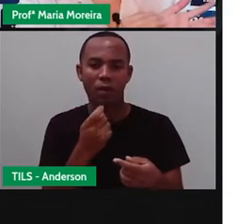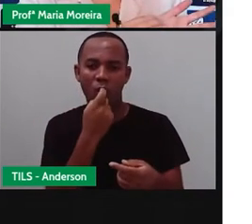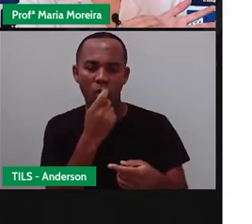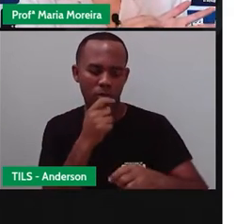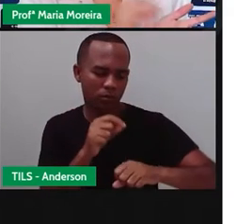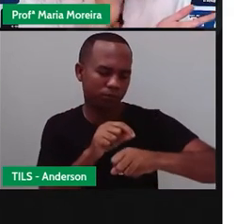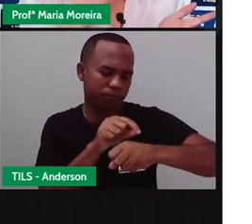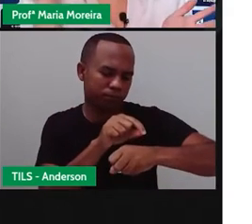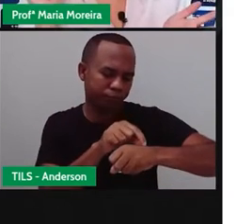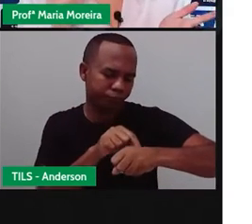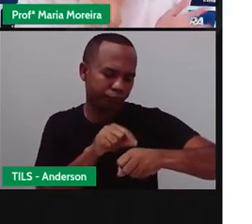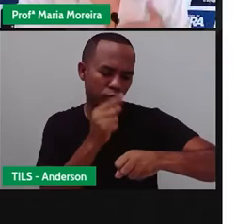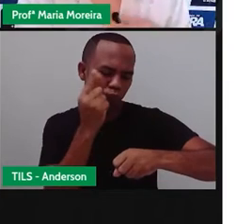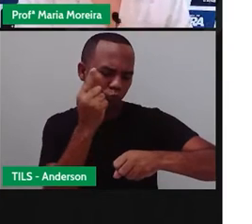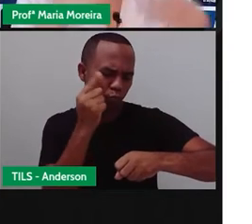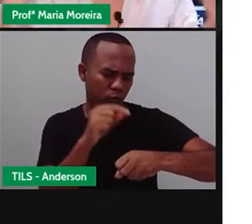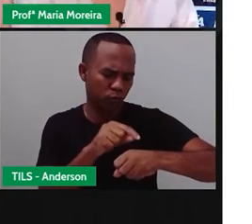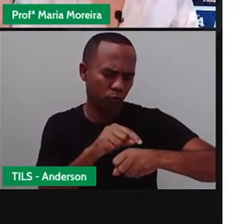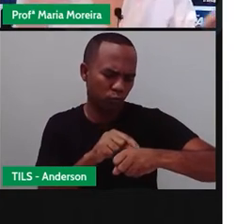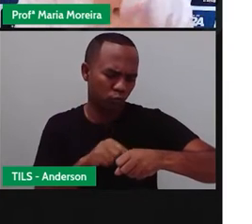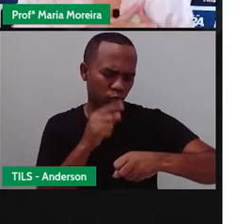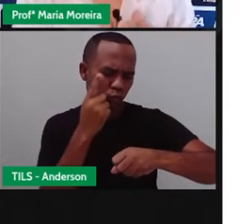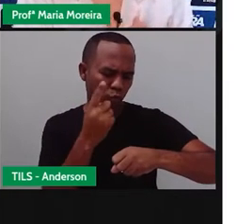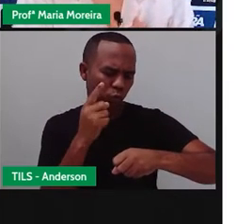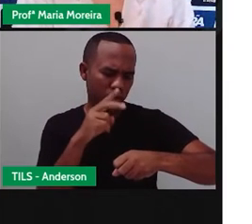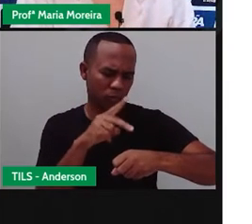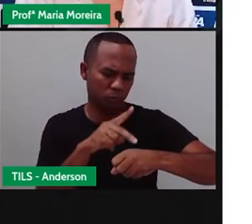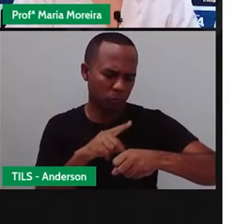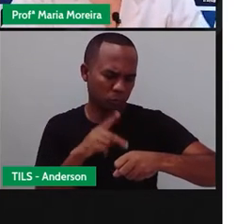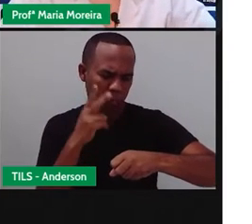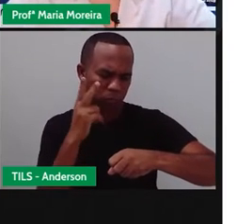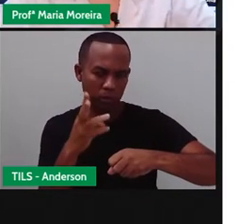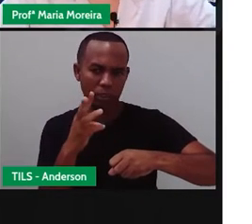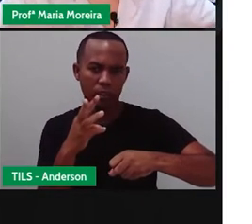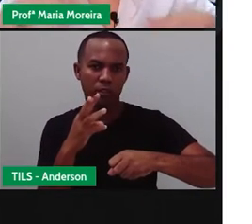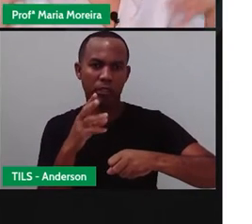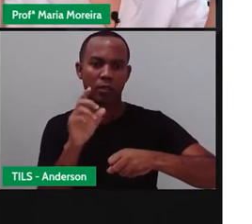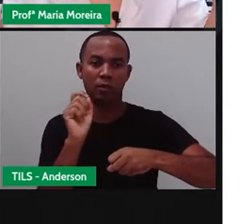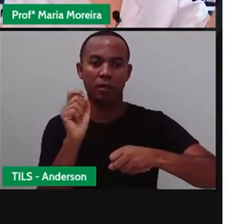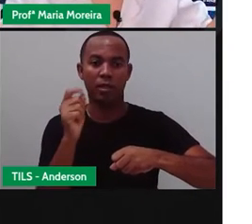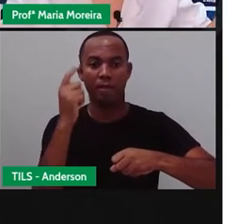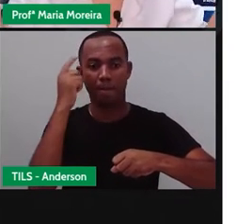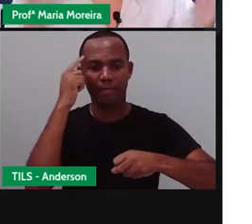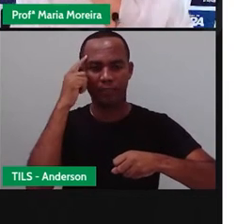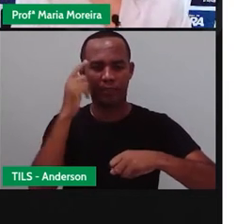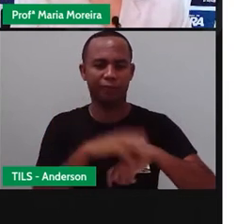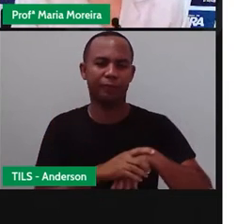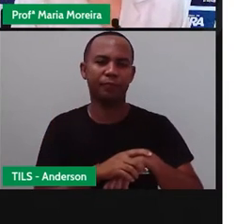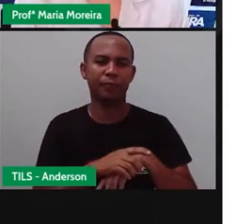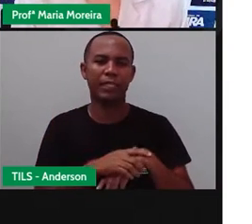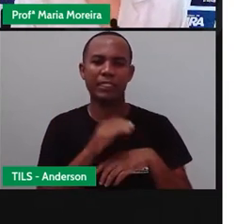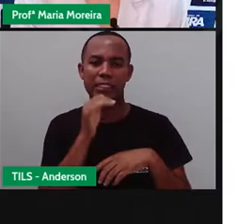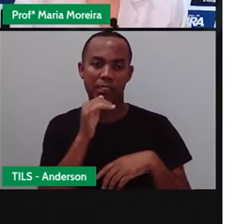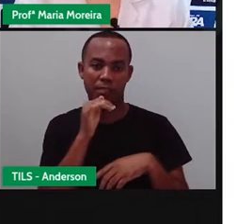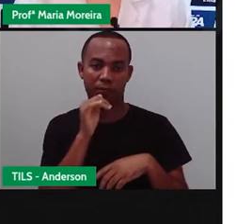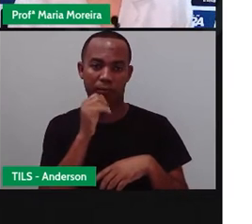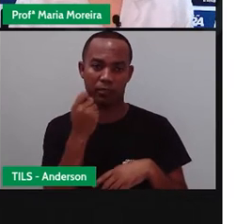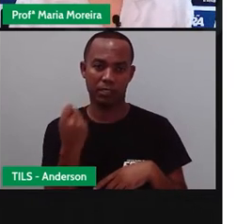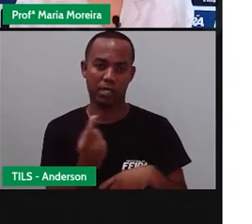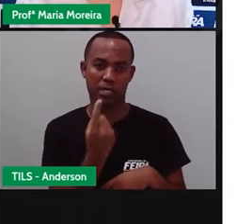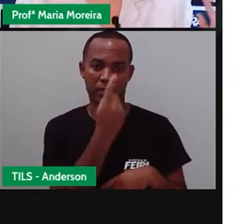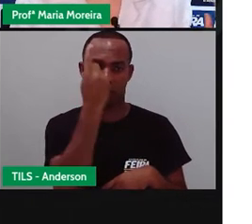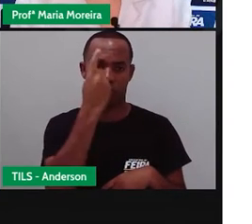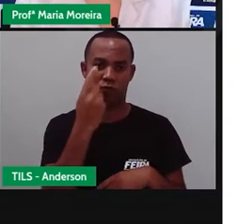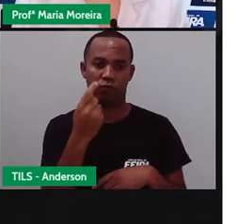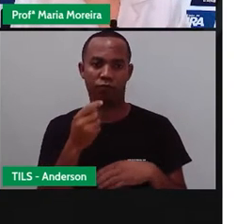para marcar Pronto Olha só o Anderson né saiu aí para e para caçar e